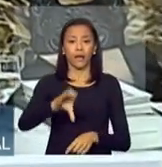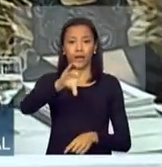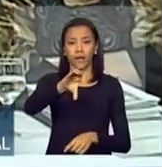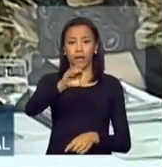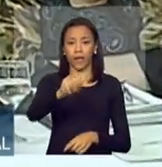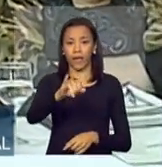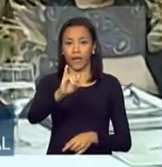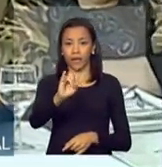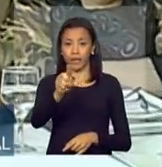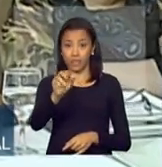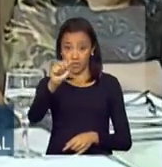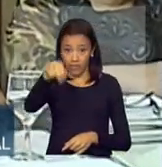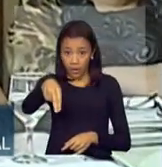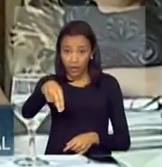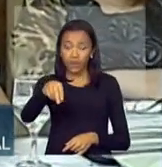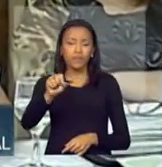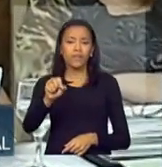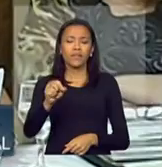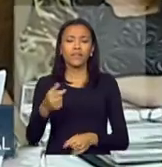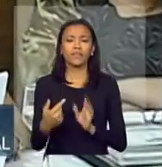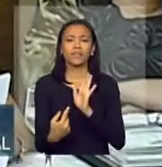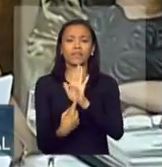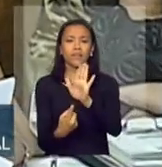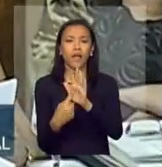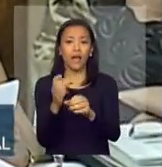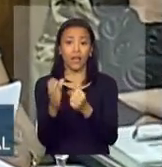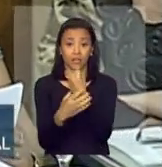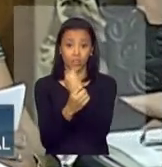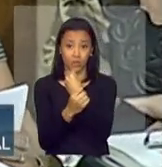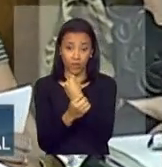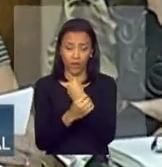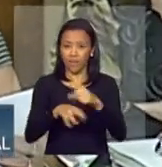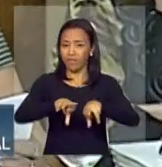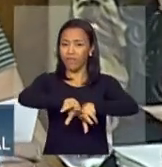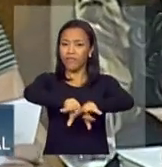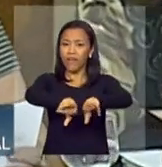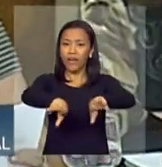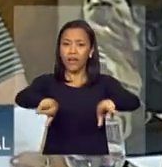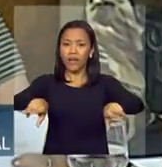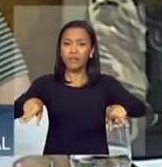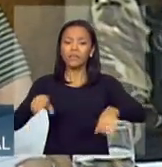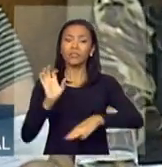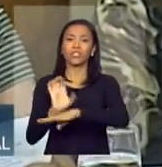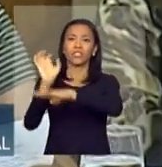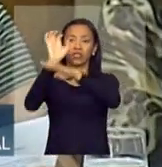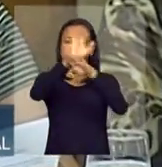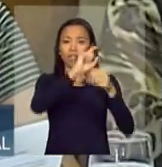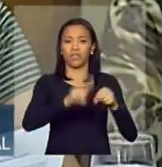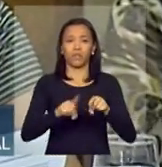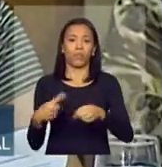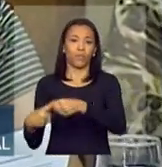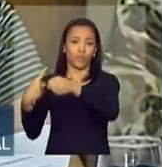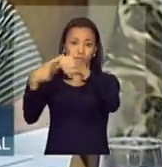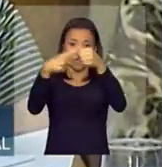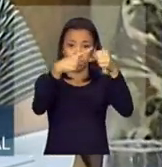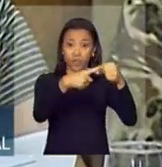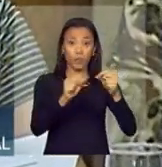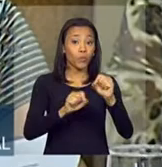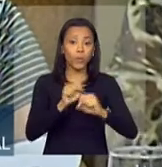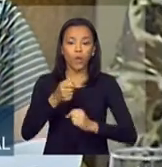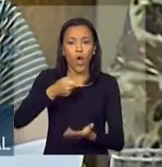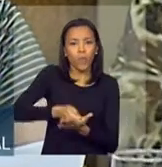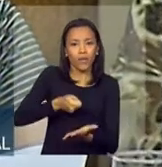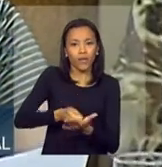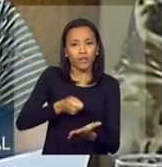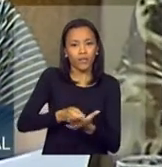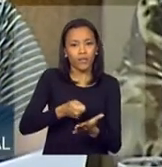Resolução 9 para garantir diferentes requisitos para os diferentes contextos e estados e municípios, sobretudo em relação à obrigatoriedade